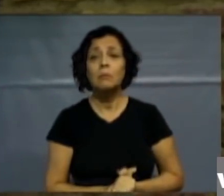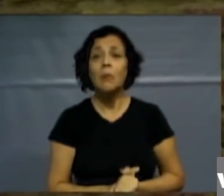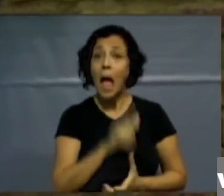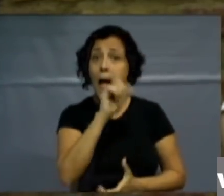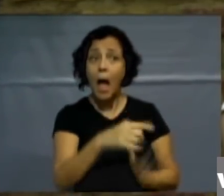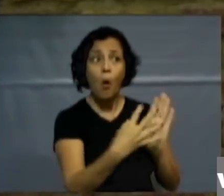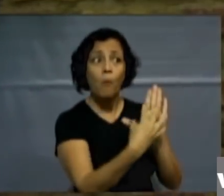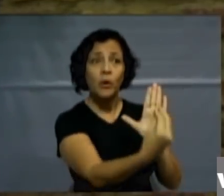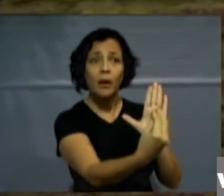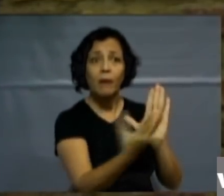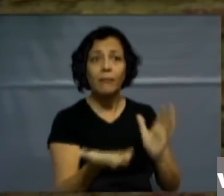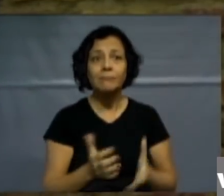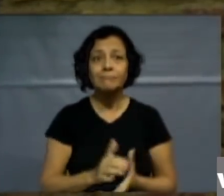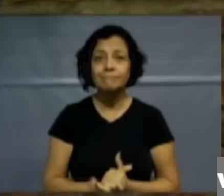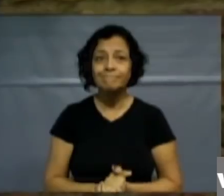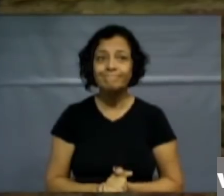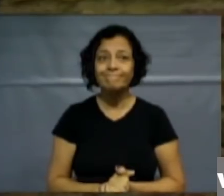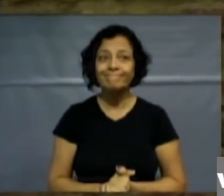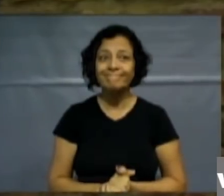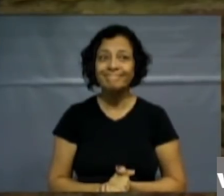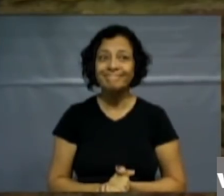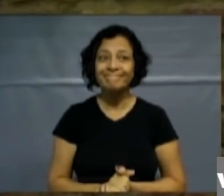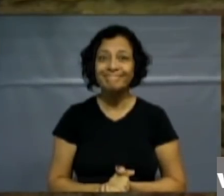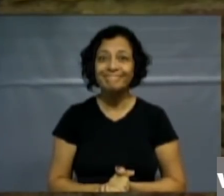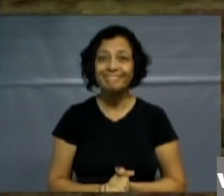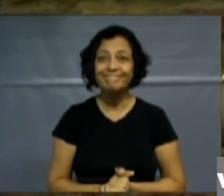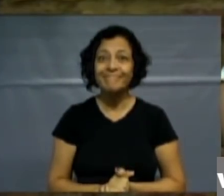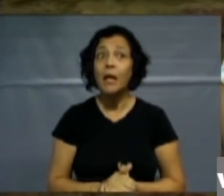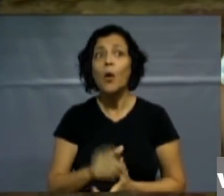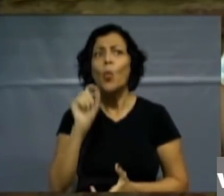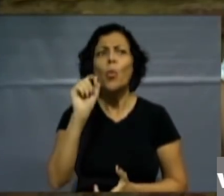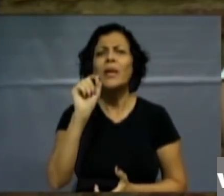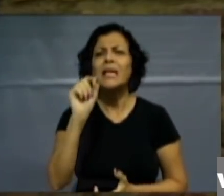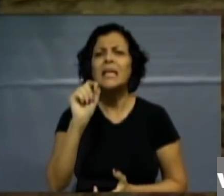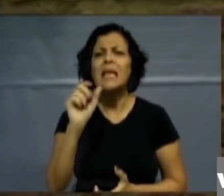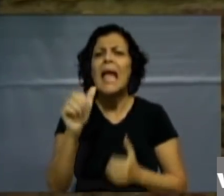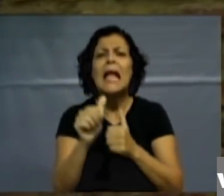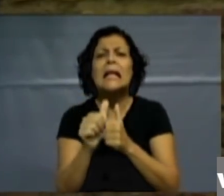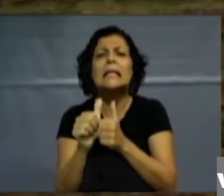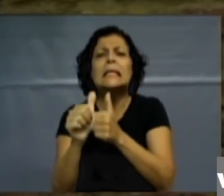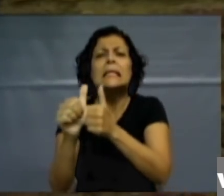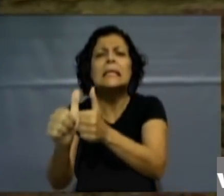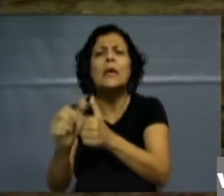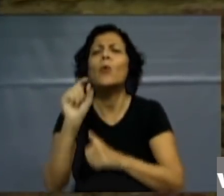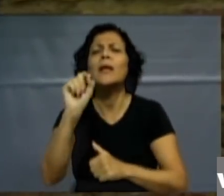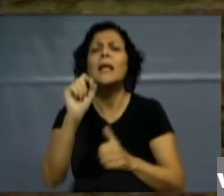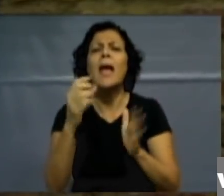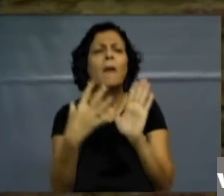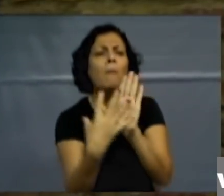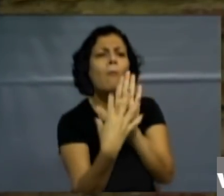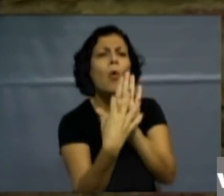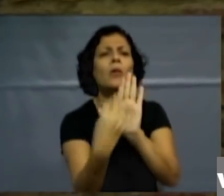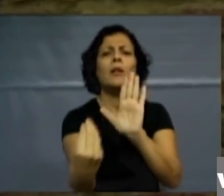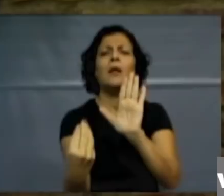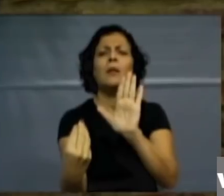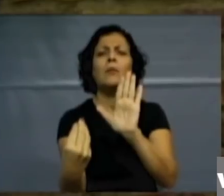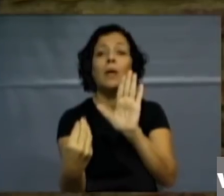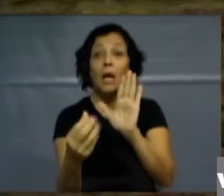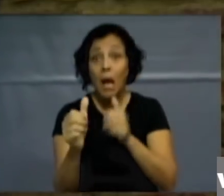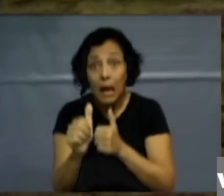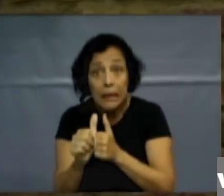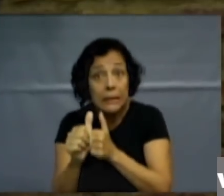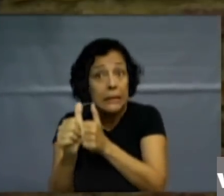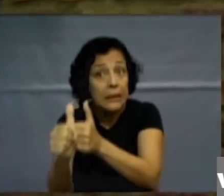Olha que impressionante. O que é ser um guia? O que é ser um modelo? Ser guia é